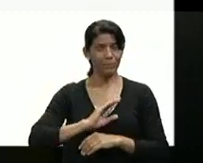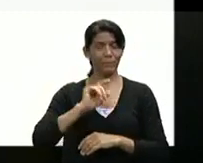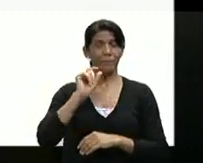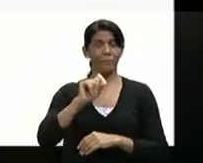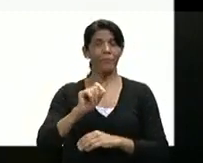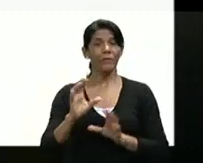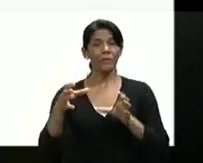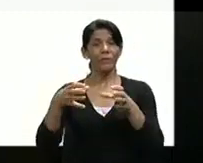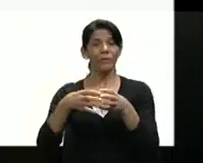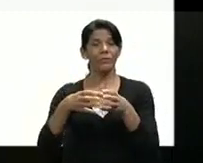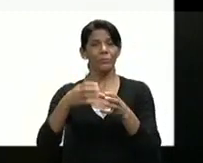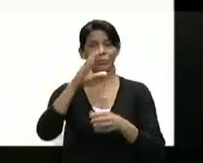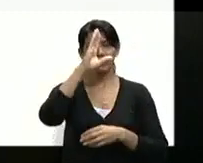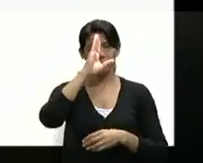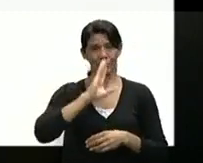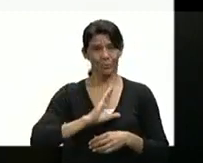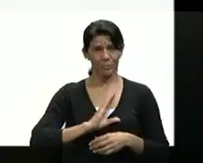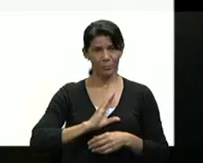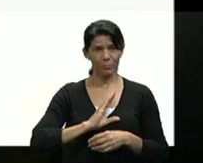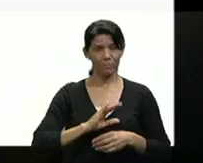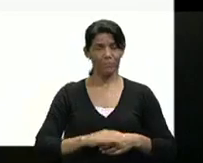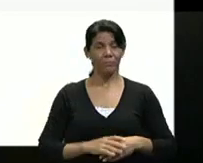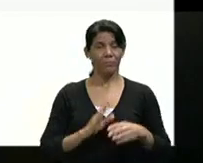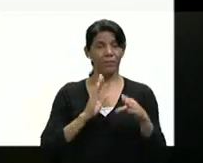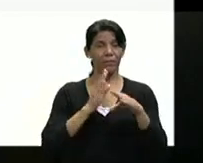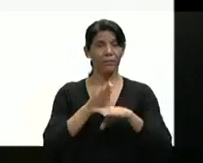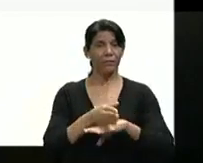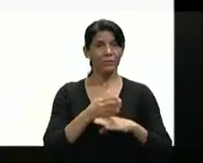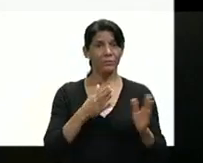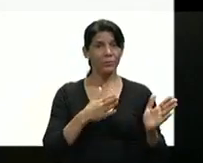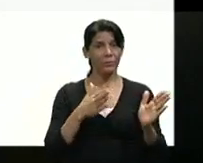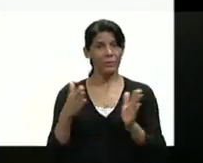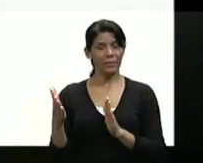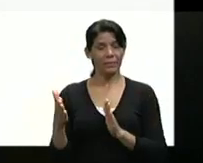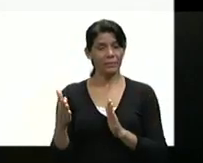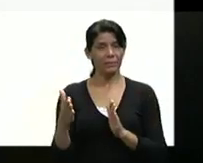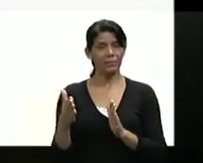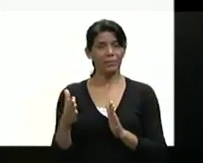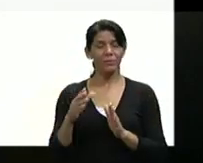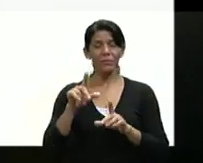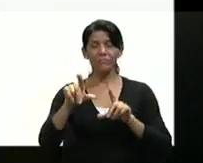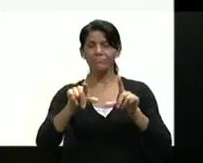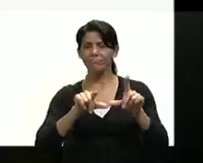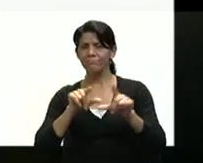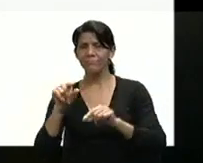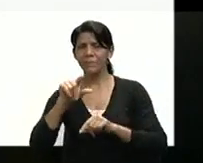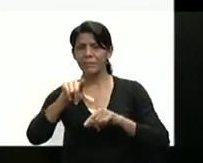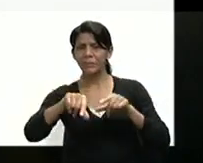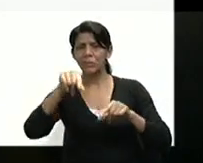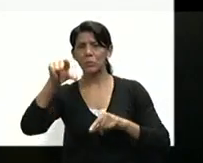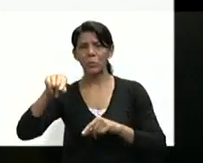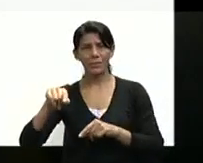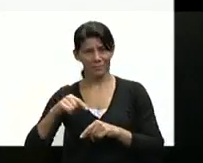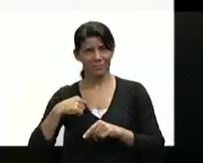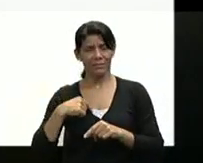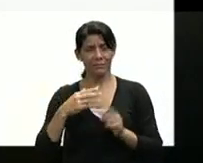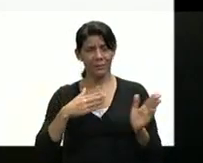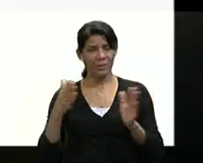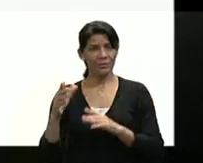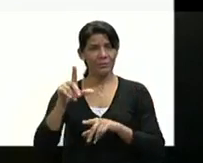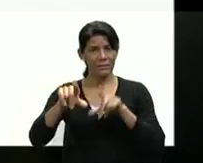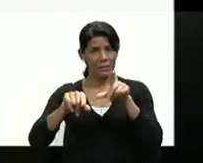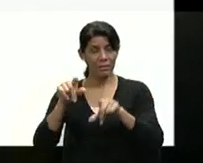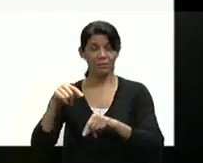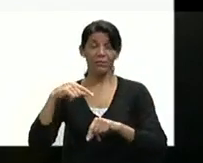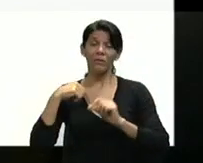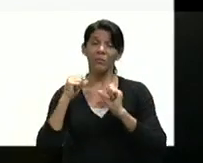para o serviço público, através de processo seletivo. E aí a gente pode ter tanto